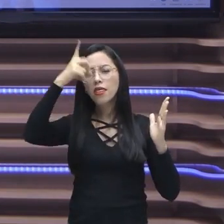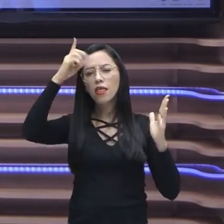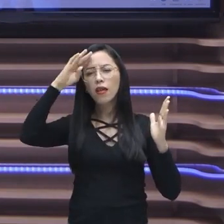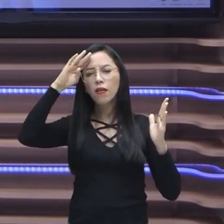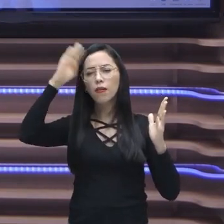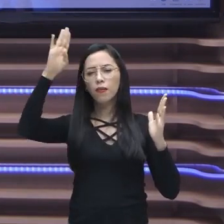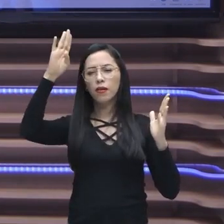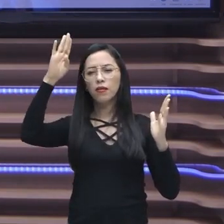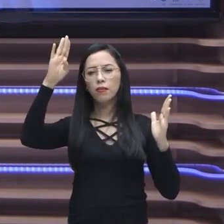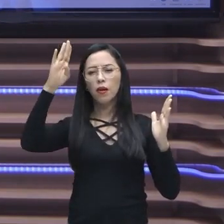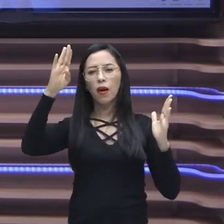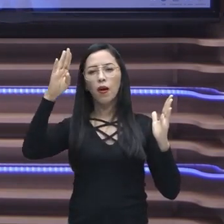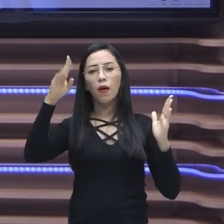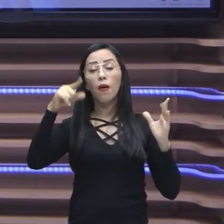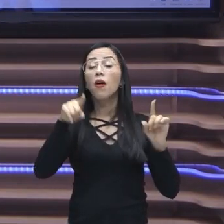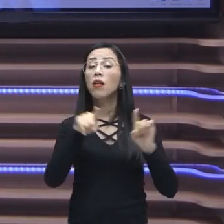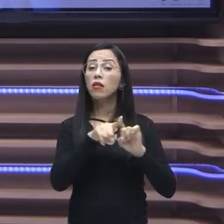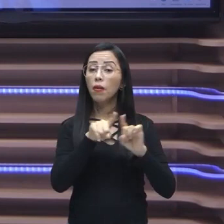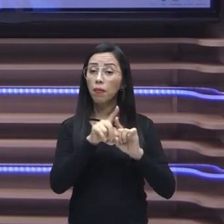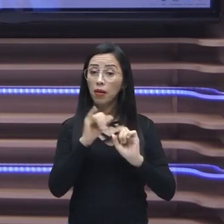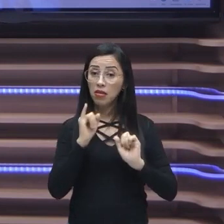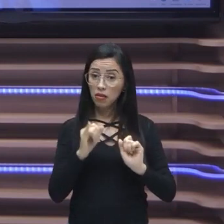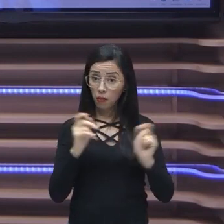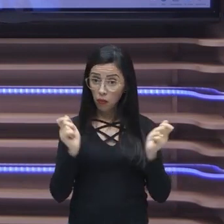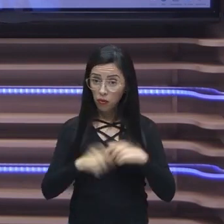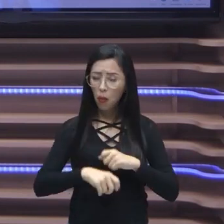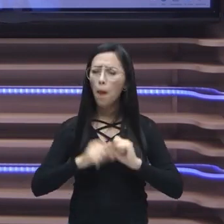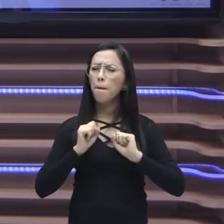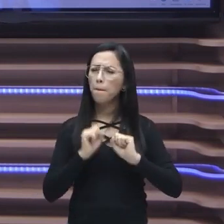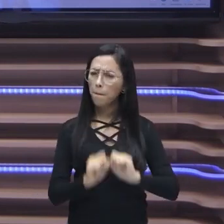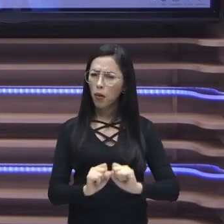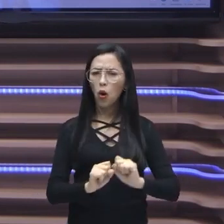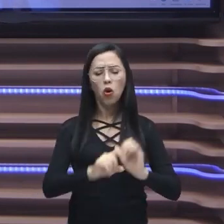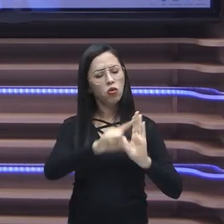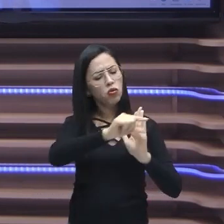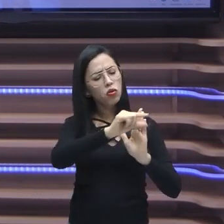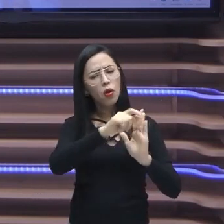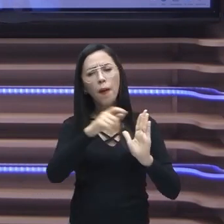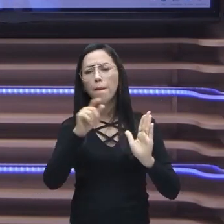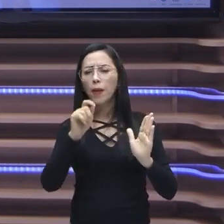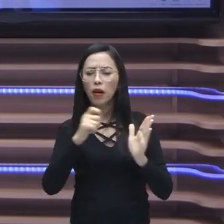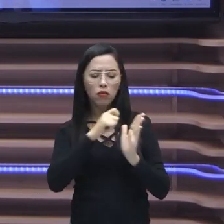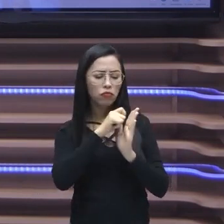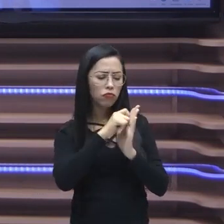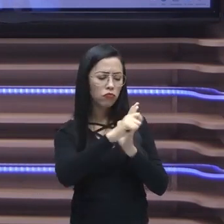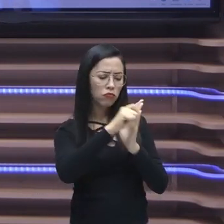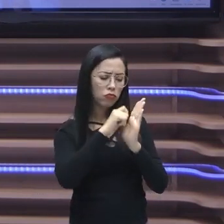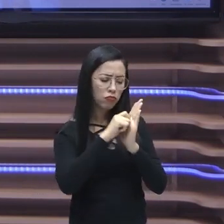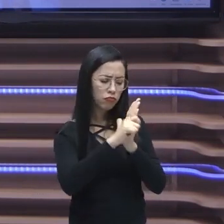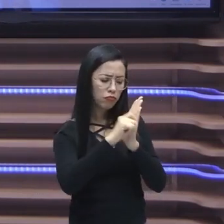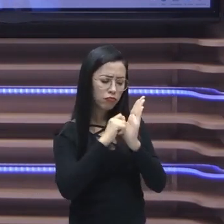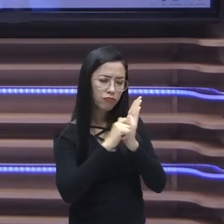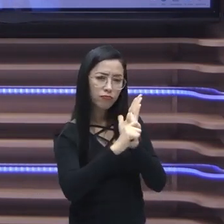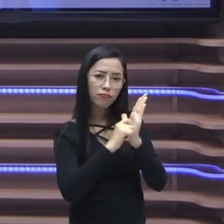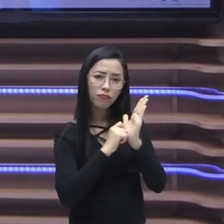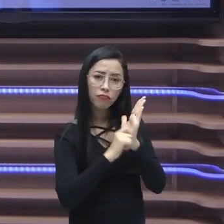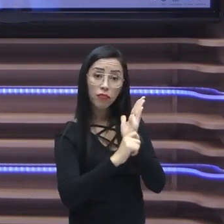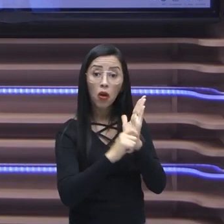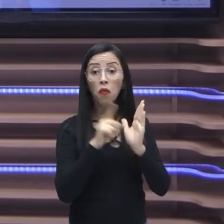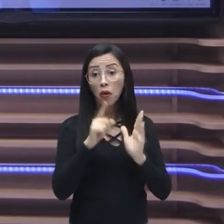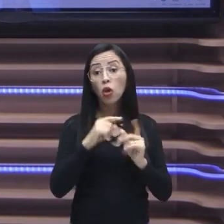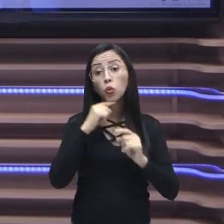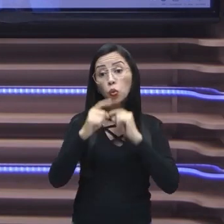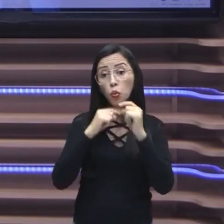possível, pode grifar o texto. Pode também falar para o colega ou para a mamãe, dizer assim, esse é o assunto